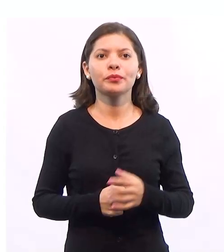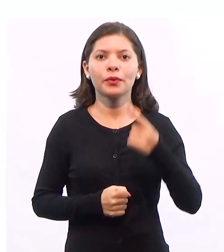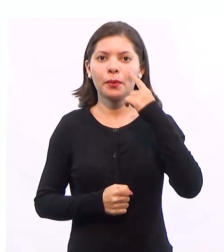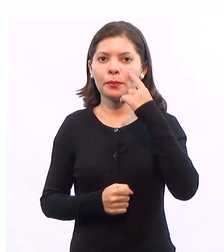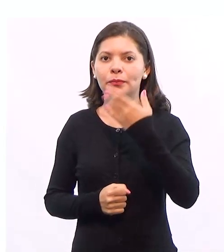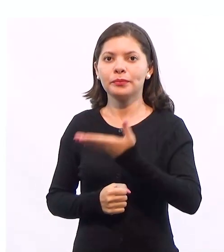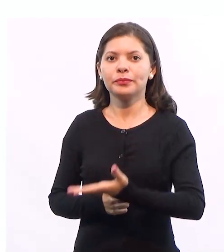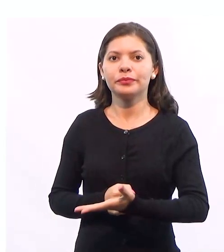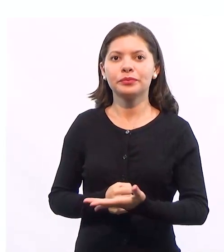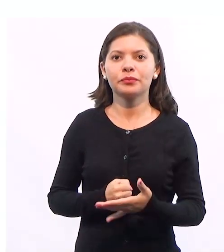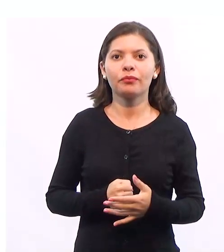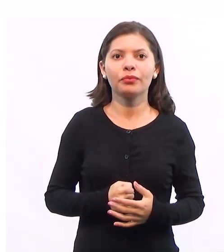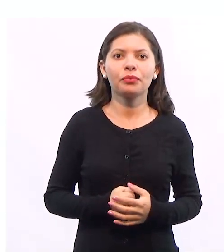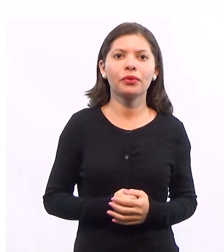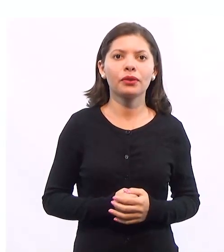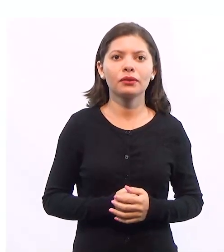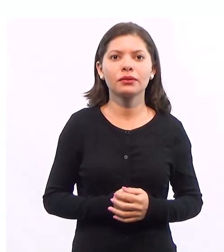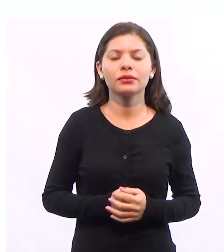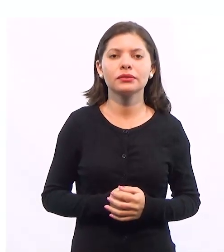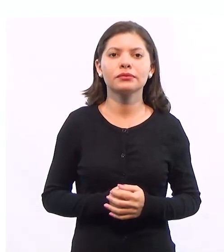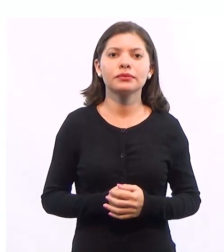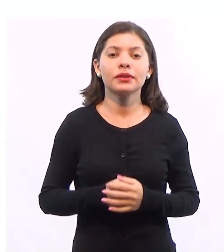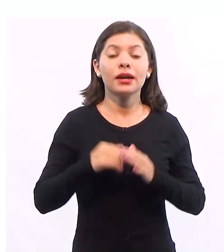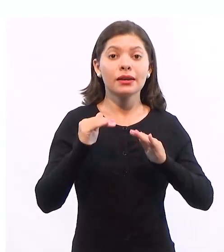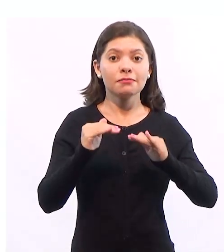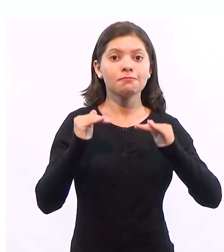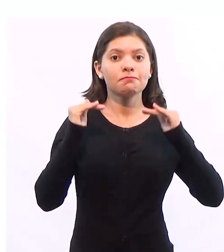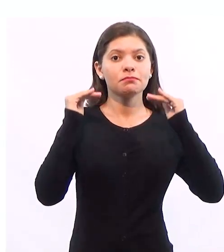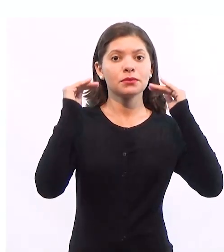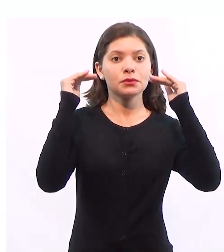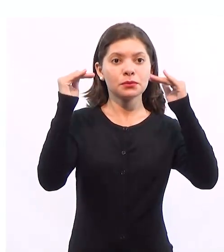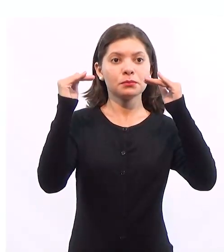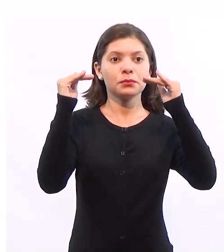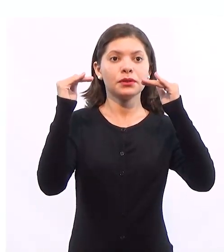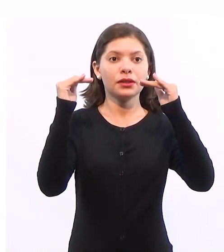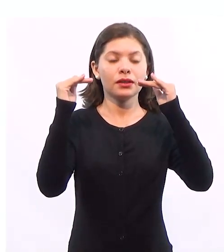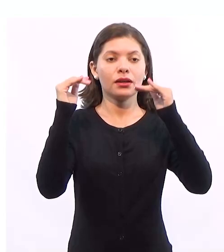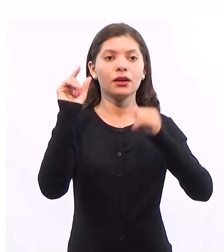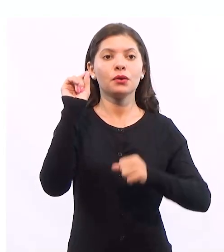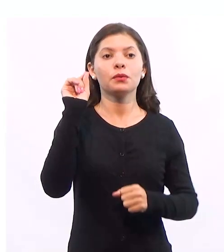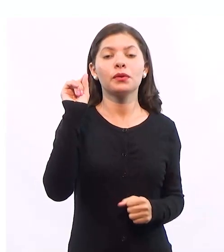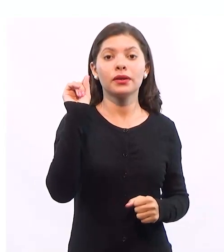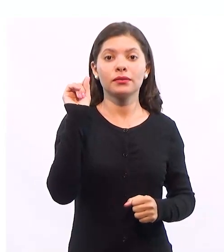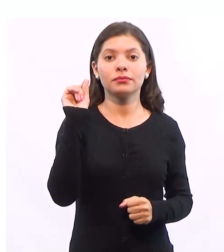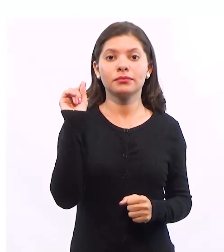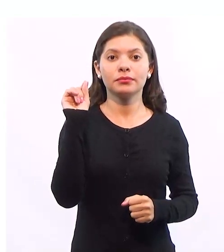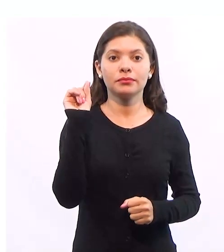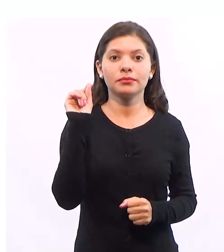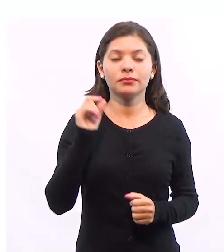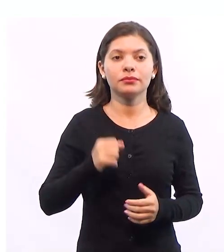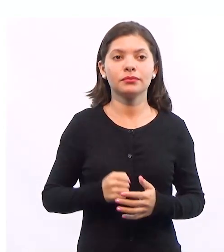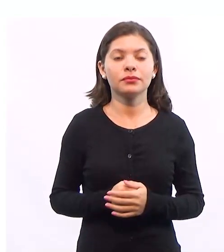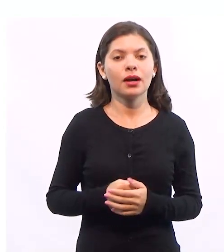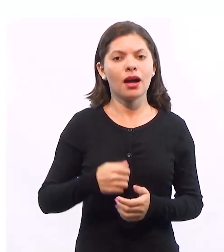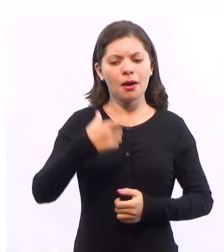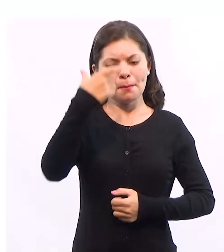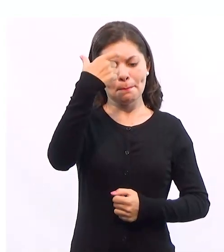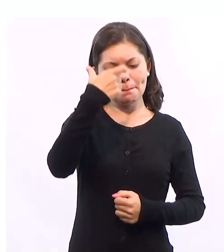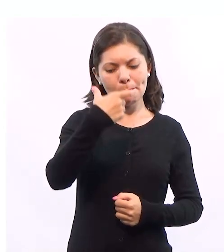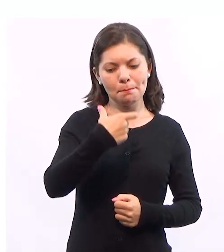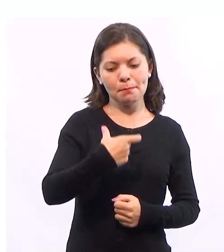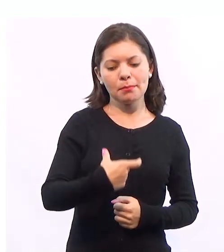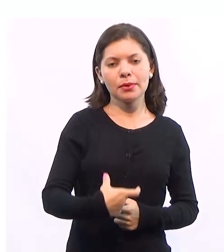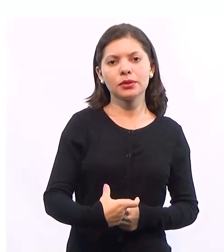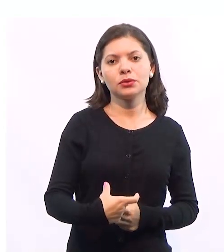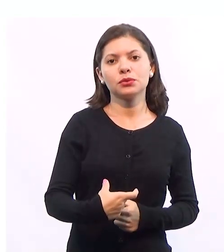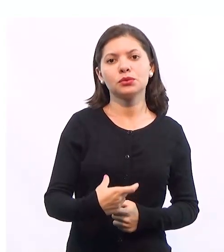Uma vez supridas essas, subimos aí mais um degrau dessa pirâmide, que era a estima, né? Ou seja,